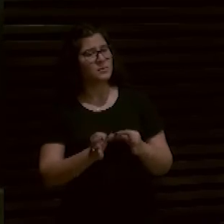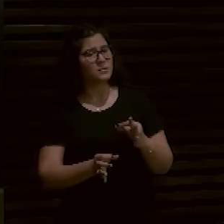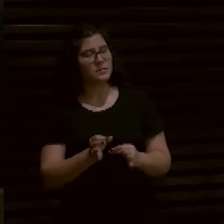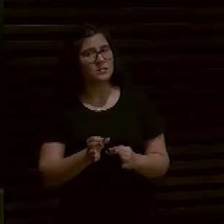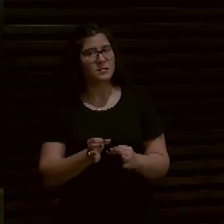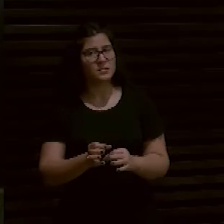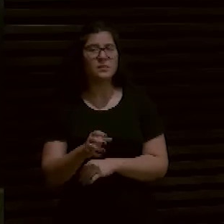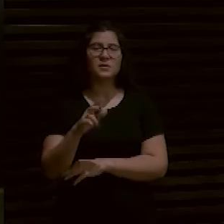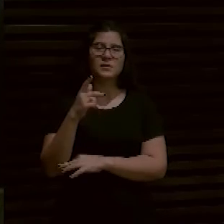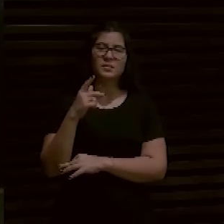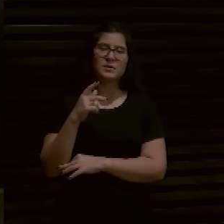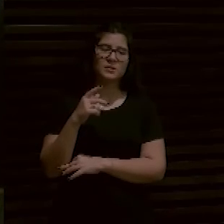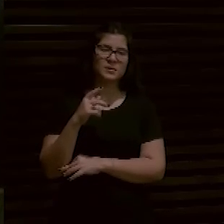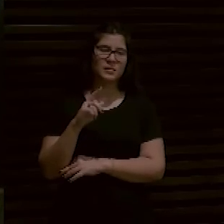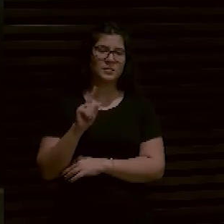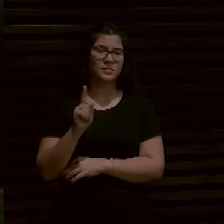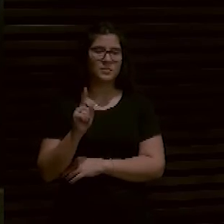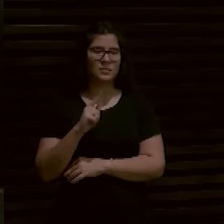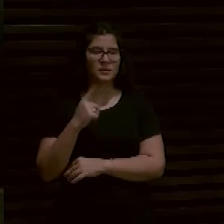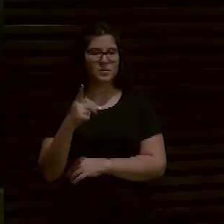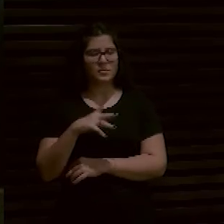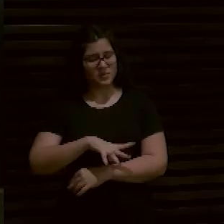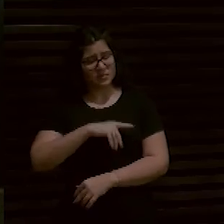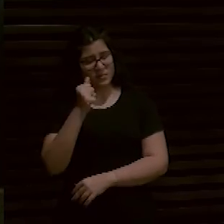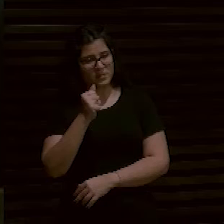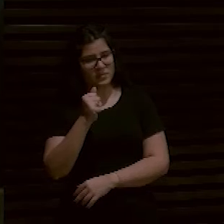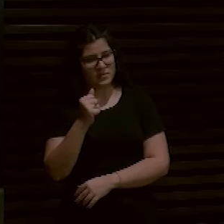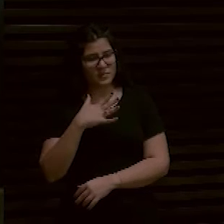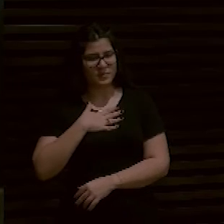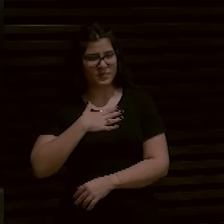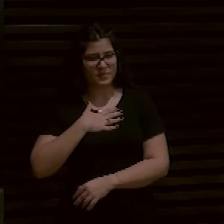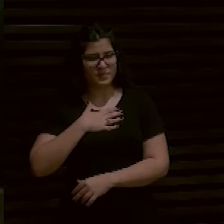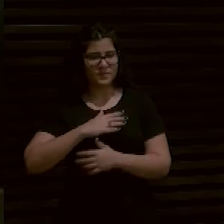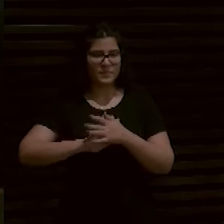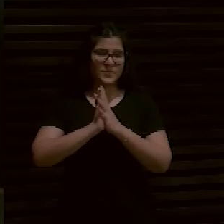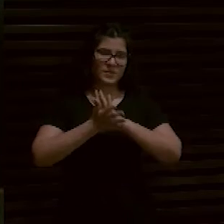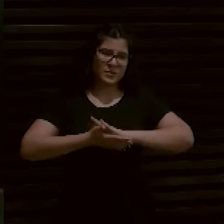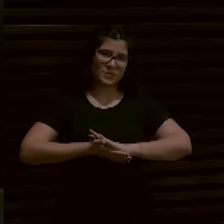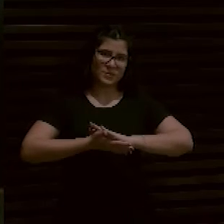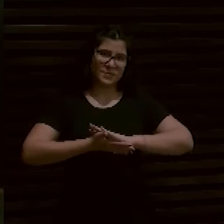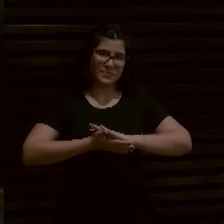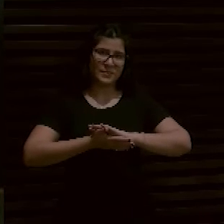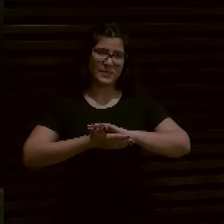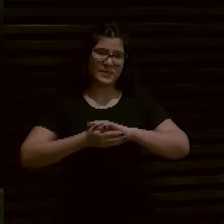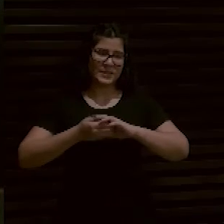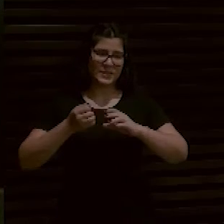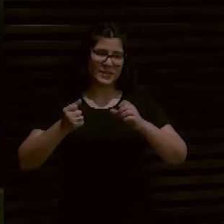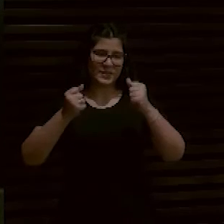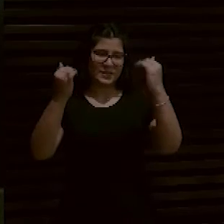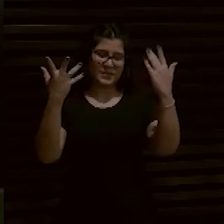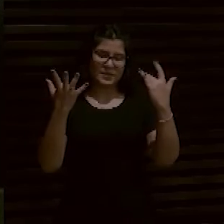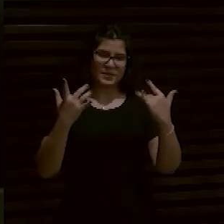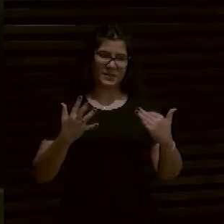Na tua ira. Não na tua ira, para que não me reduzas a nada. Derrama a tua